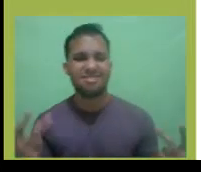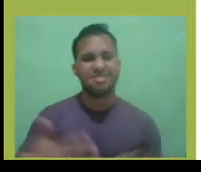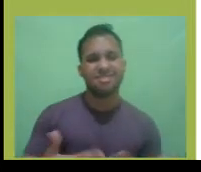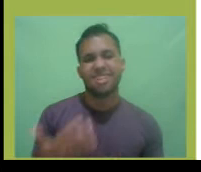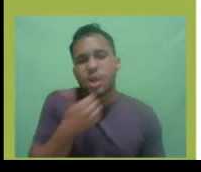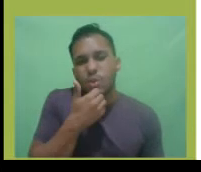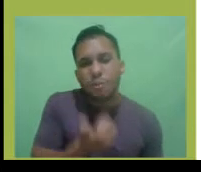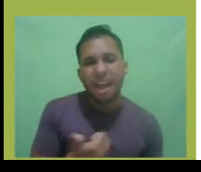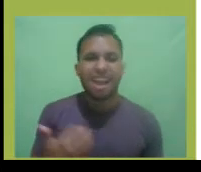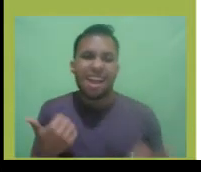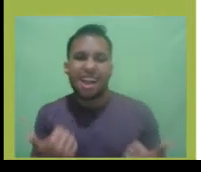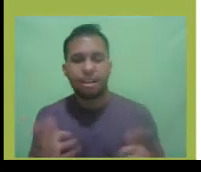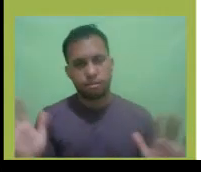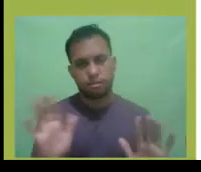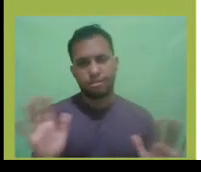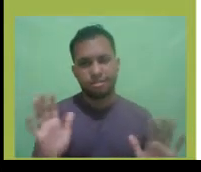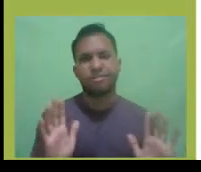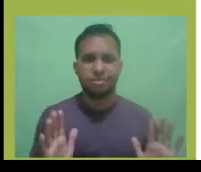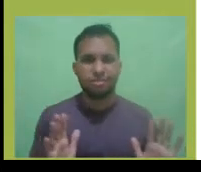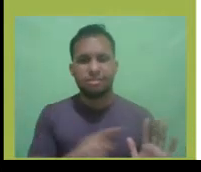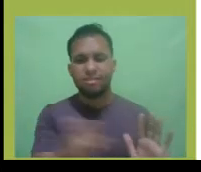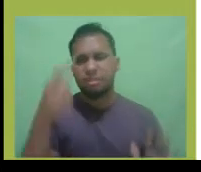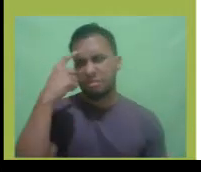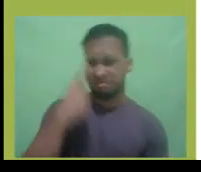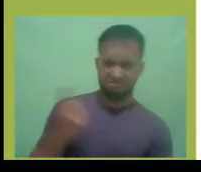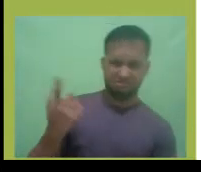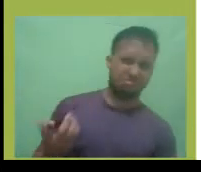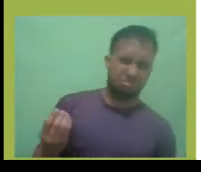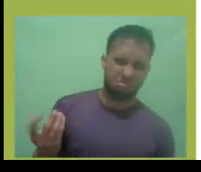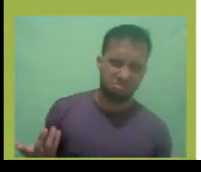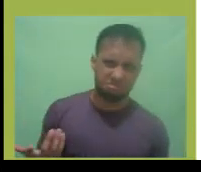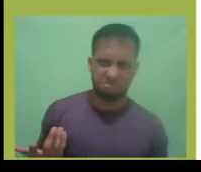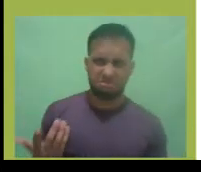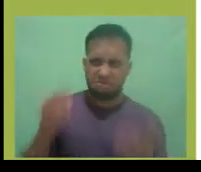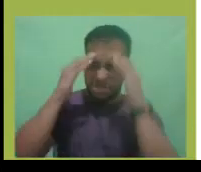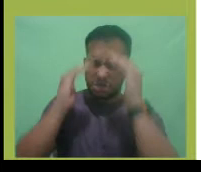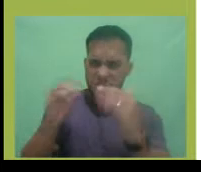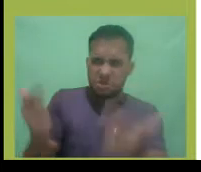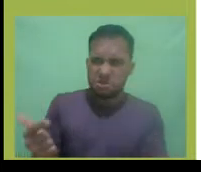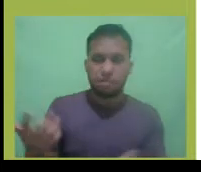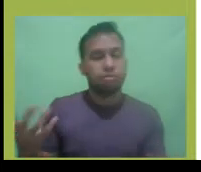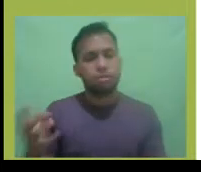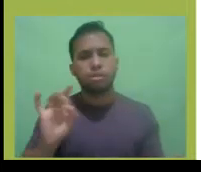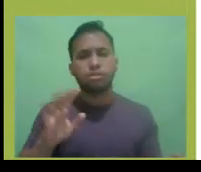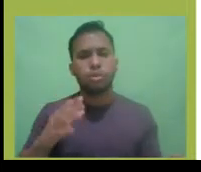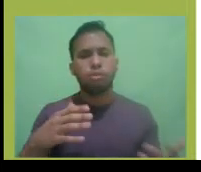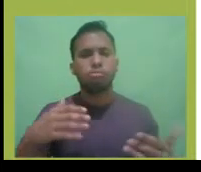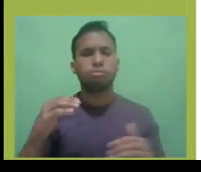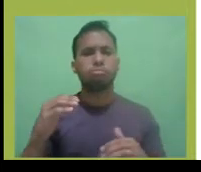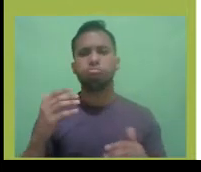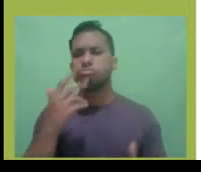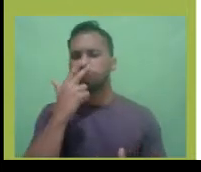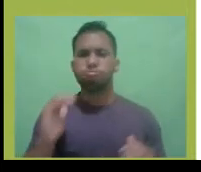podem te interpretar mal. Tem uma postura formal. Opte por ter uma postura mais formal. As pessoas vão